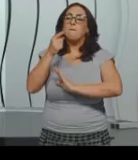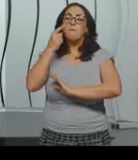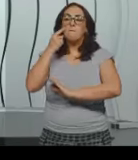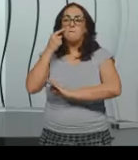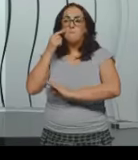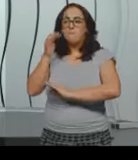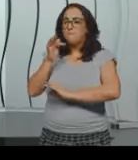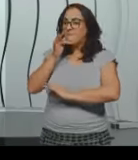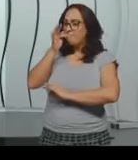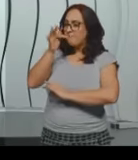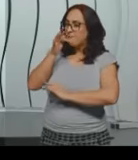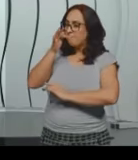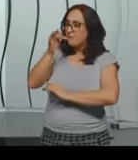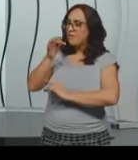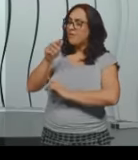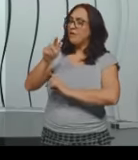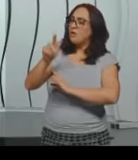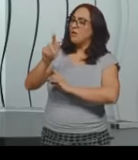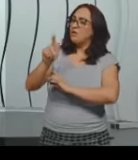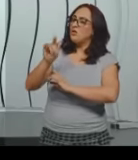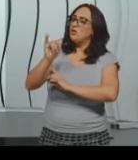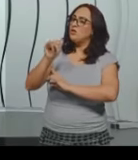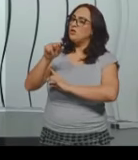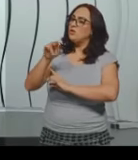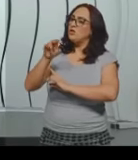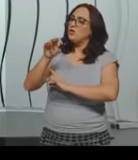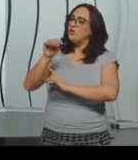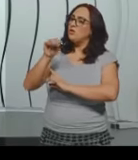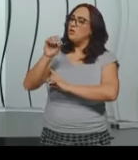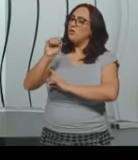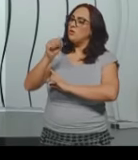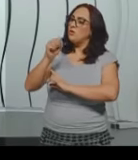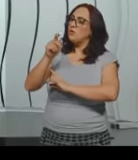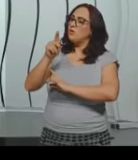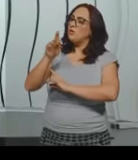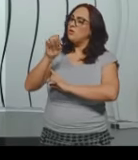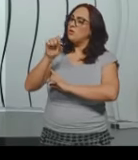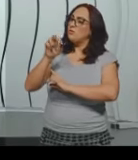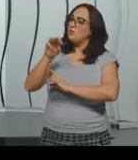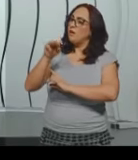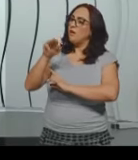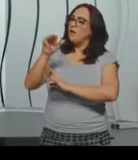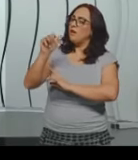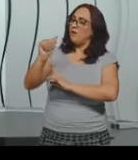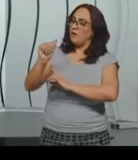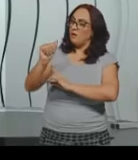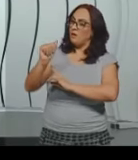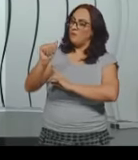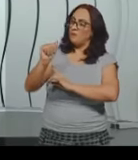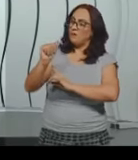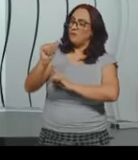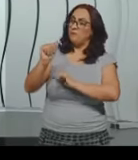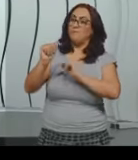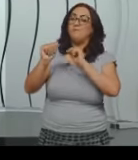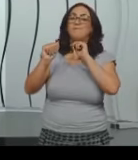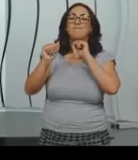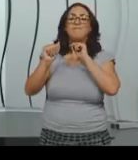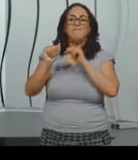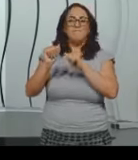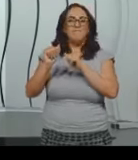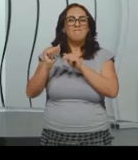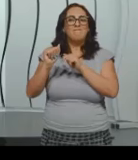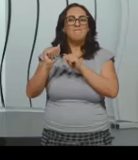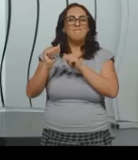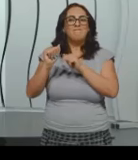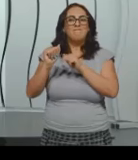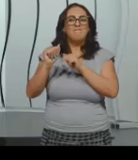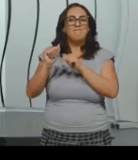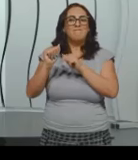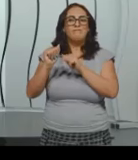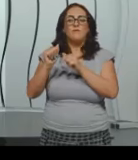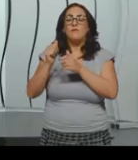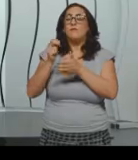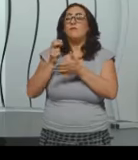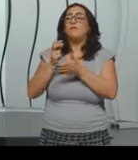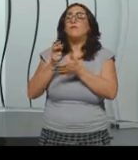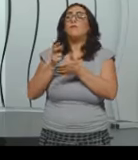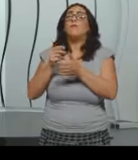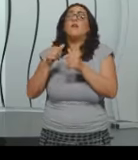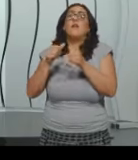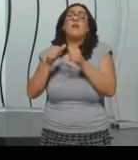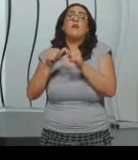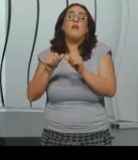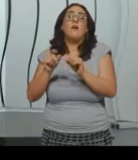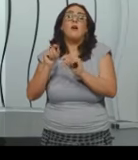uma gimnosperma ou até mesmo uma angiosperma, a maior parte da vida delas vão ser o